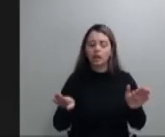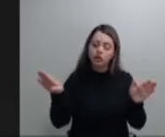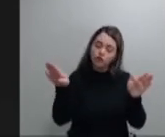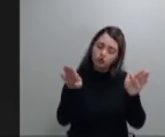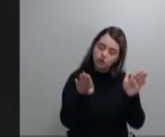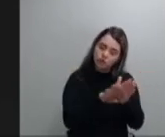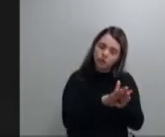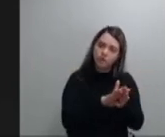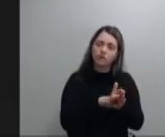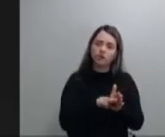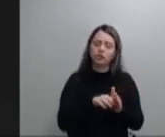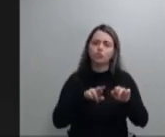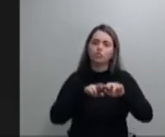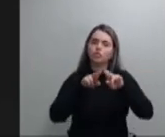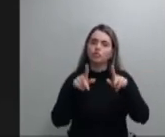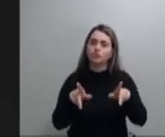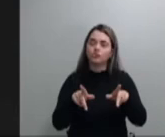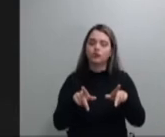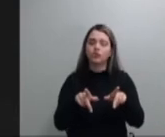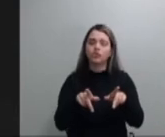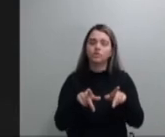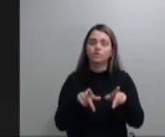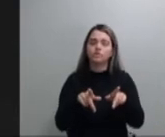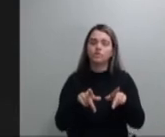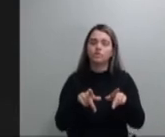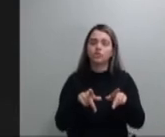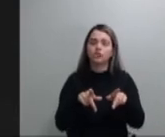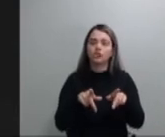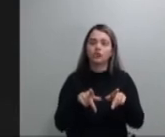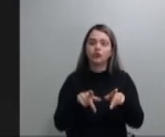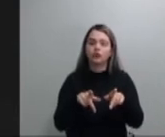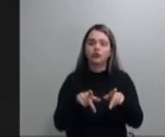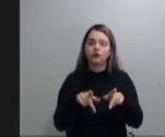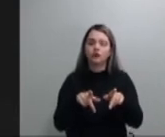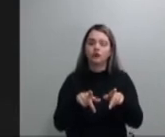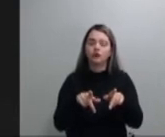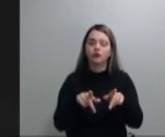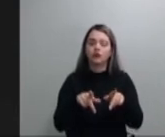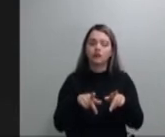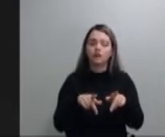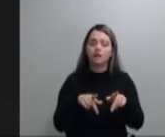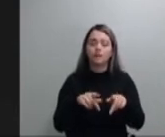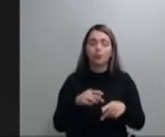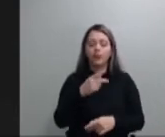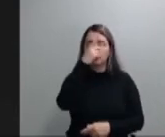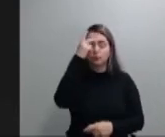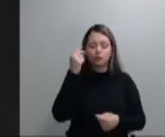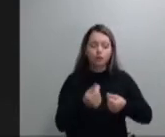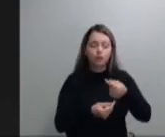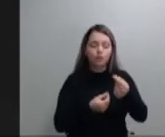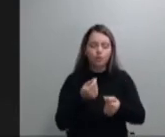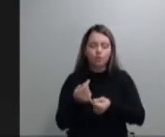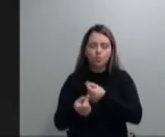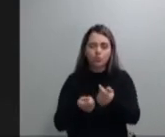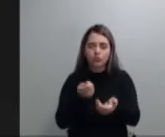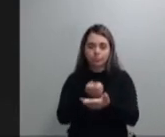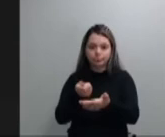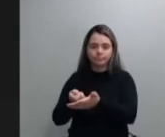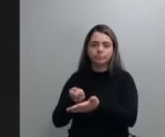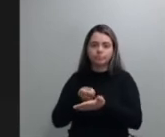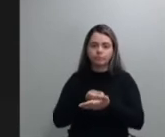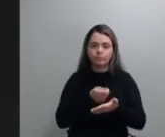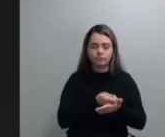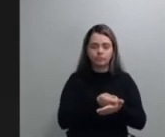diferente daquele almejado pela parte contribuinte por isso que sem entrar no mérito mesmo